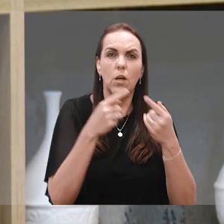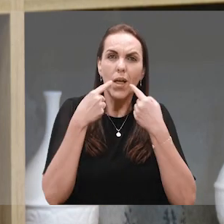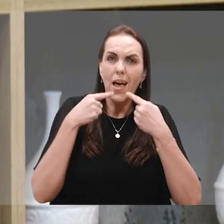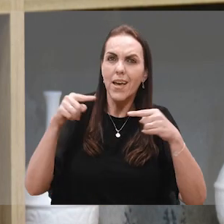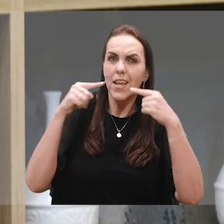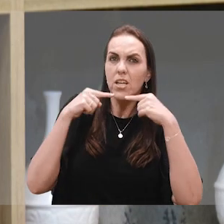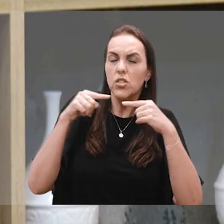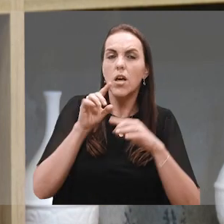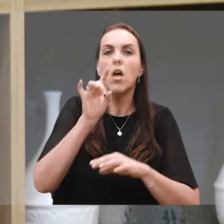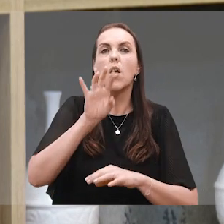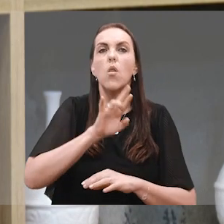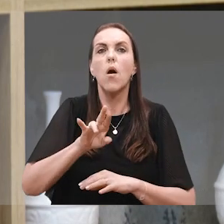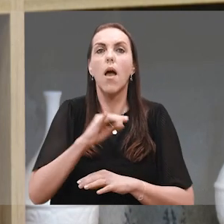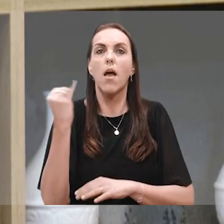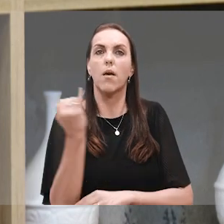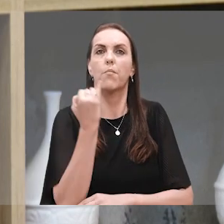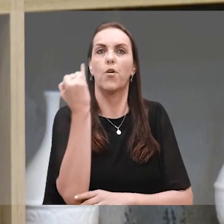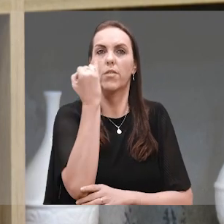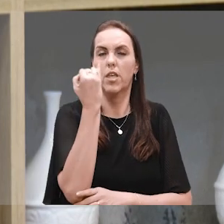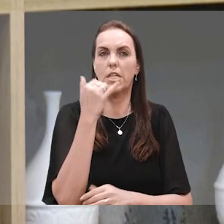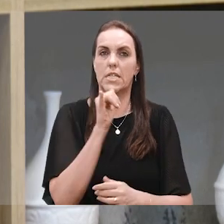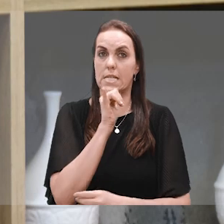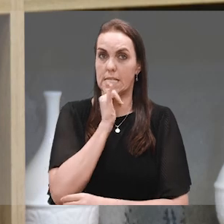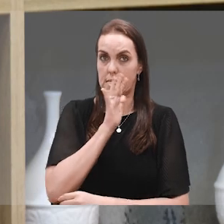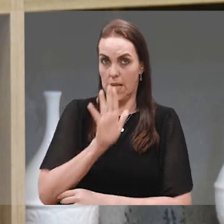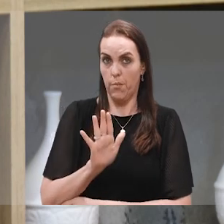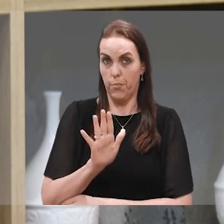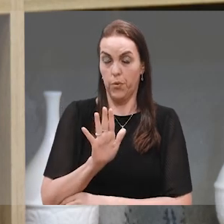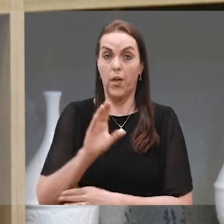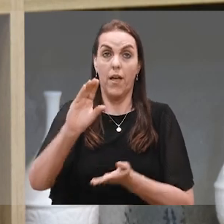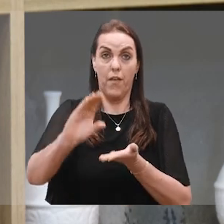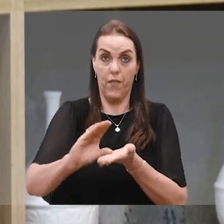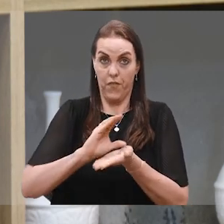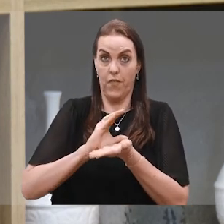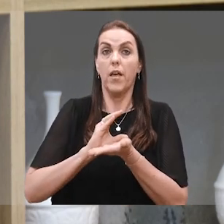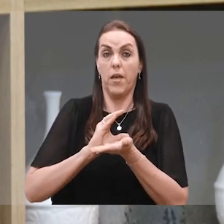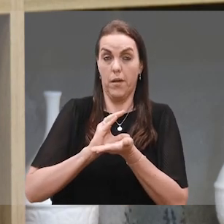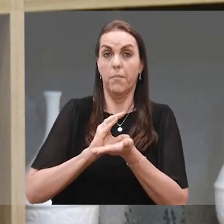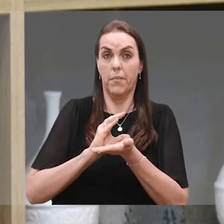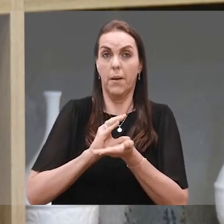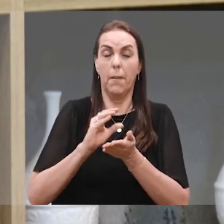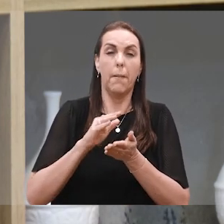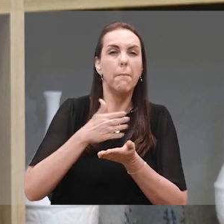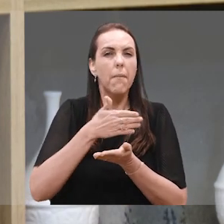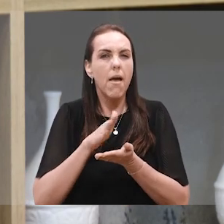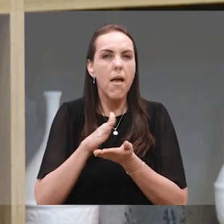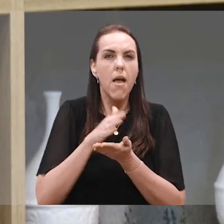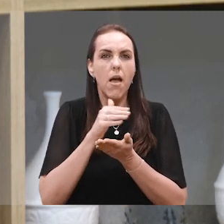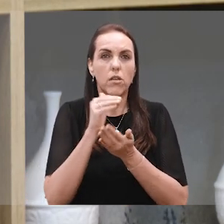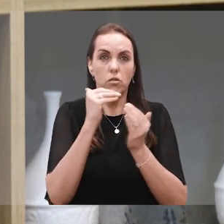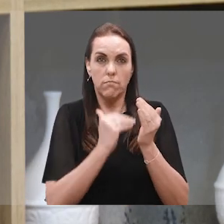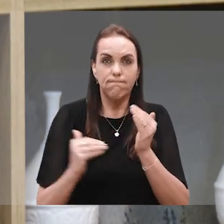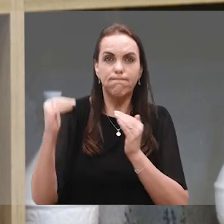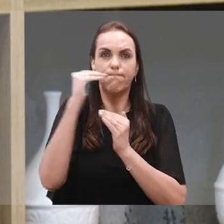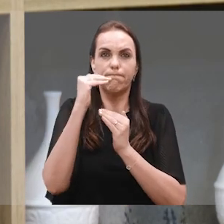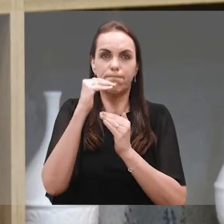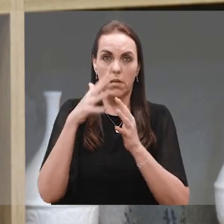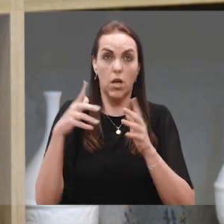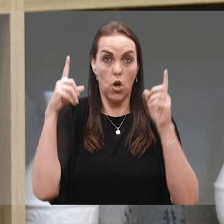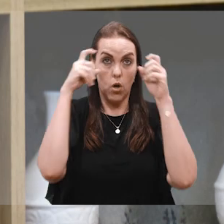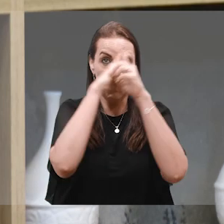mas não a crítica de que não seria importante. Por exemplo, as verbas que vêm para a média e alta complexidade, elas